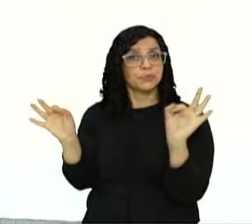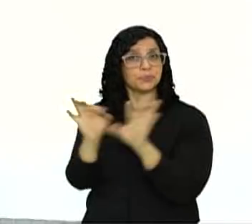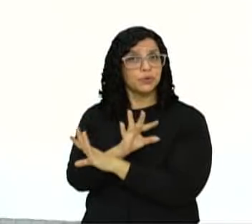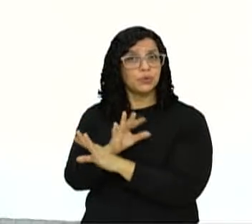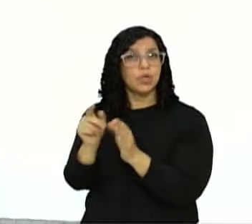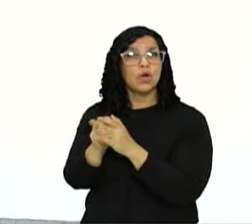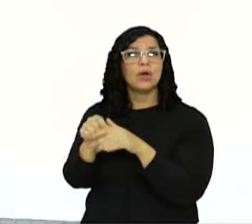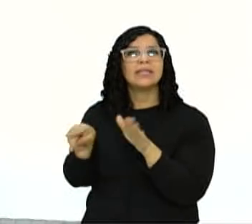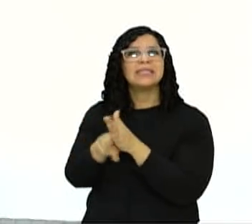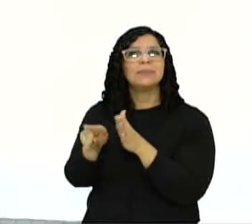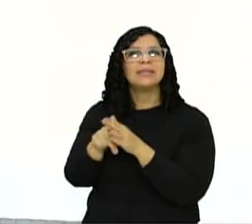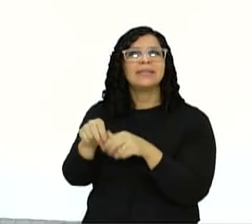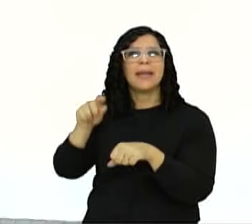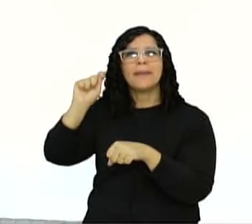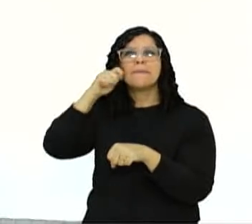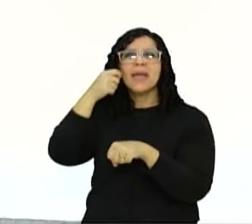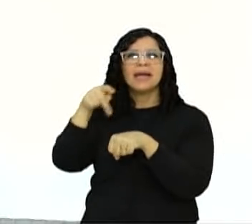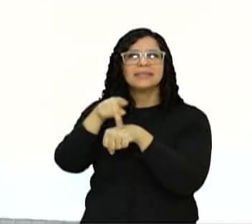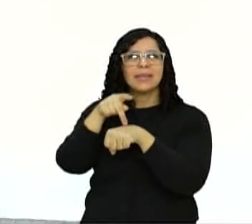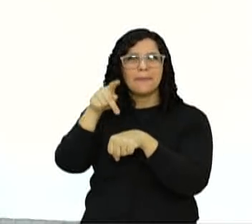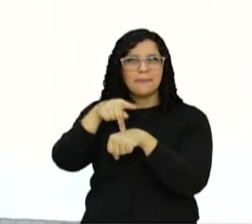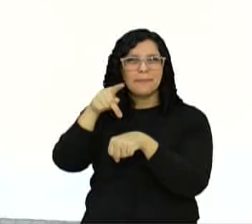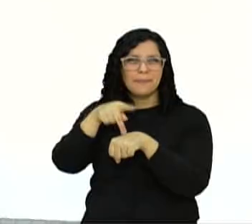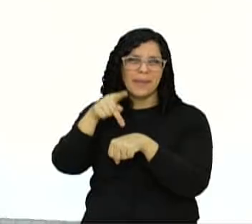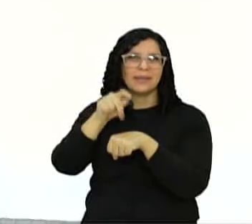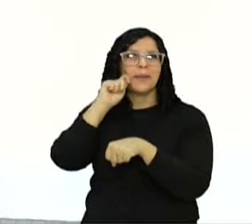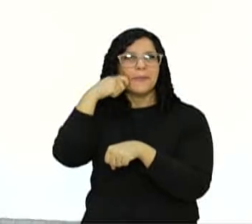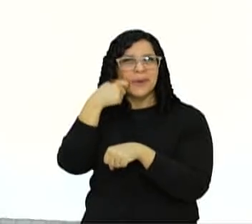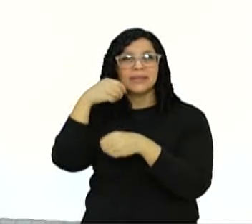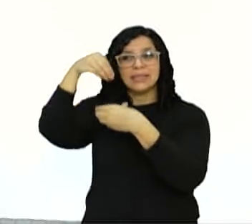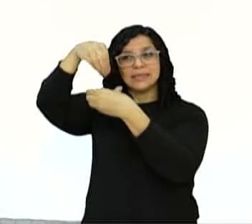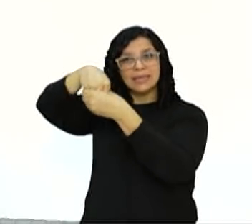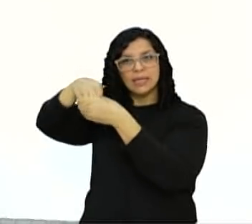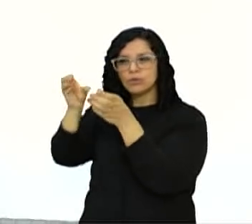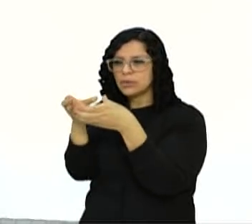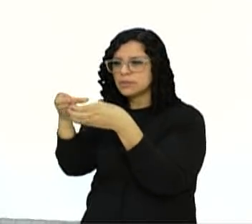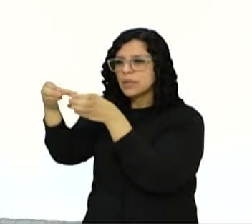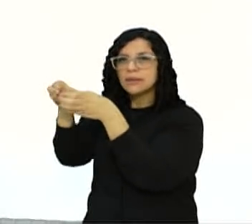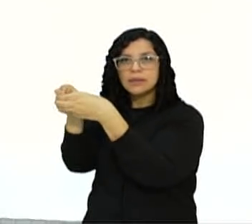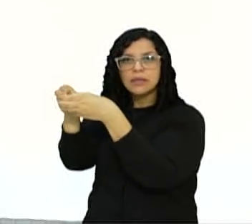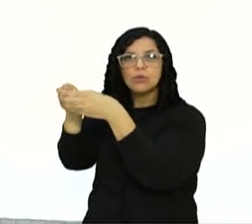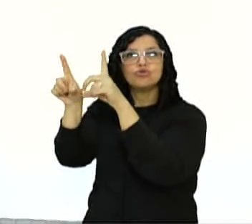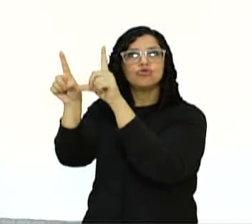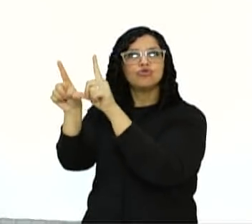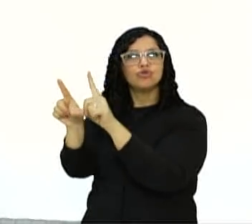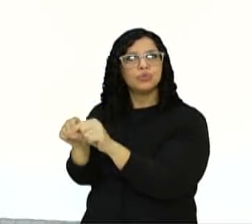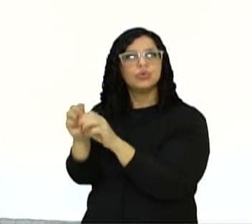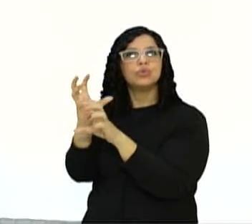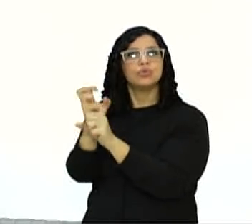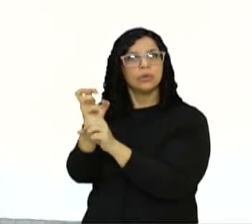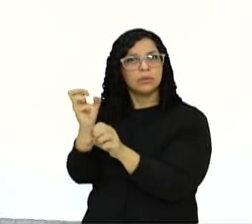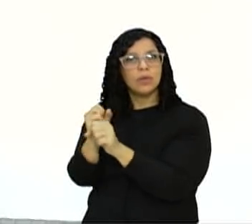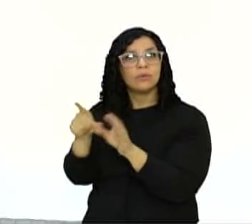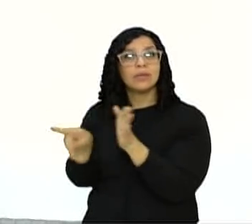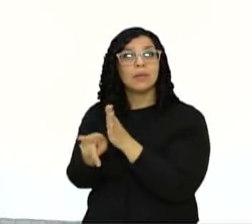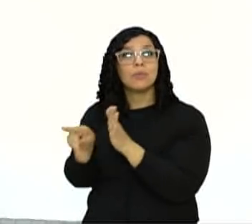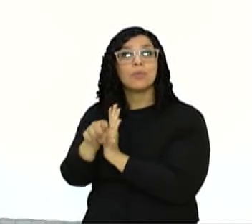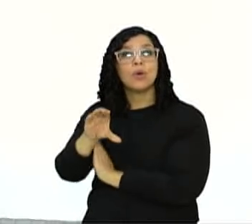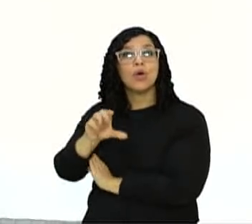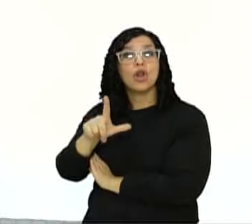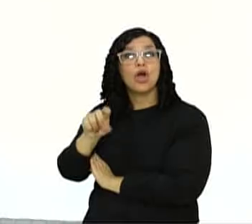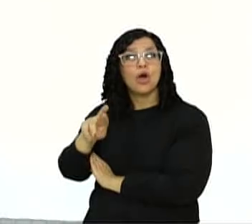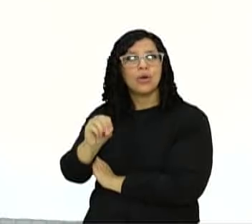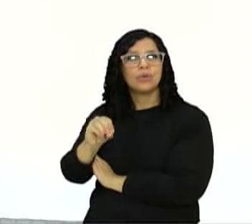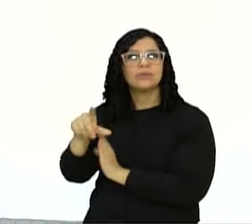o carvão ativado, que está contido no interior da vela, reduz a quantidade de cloro da